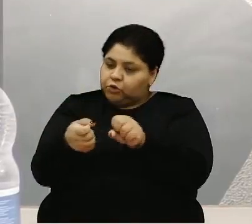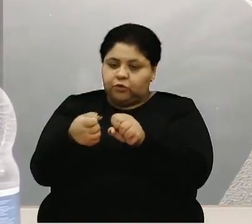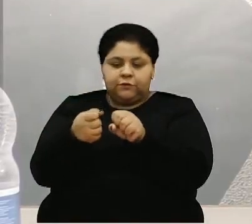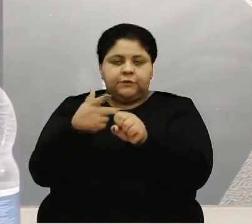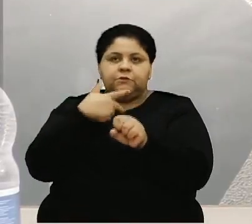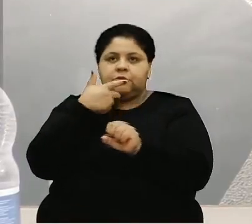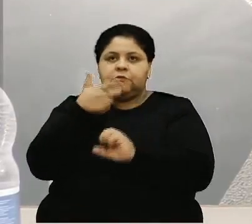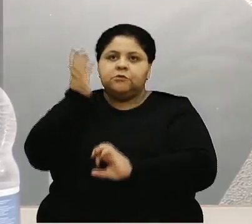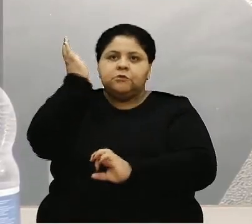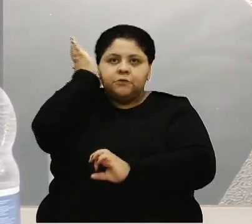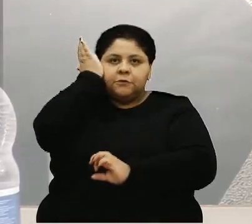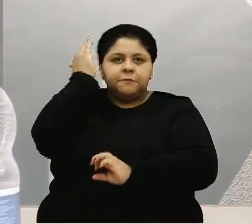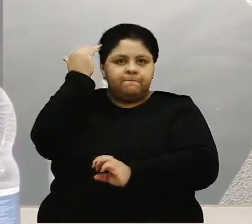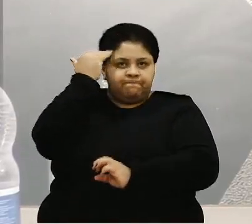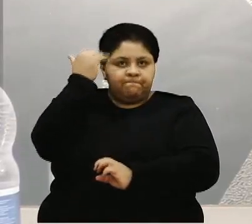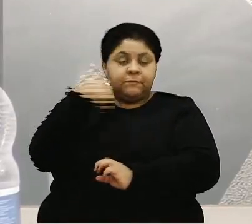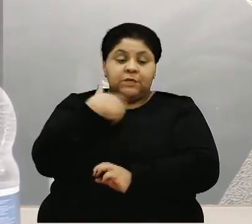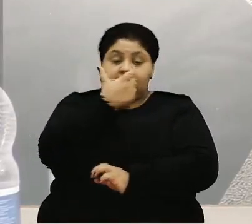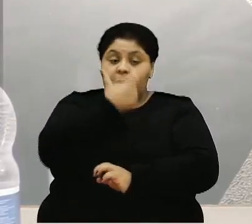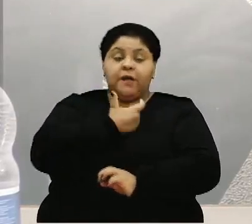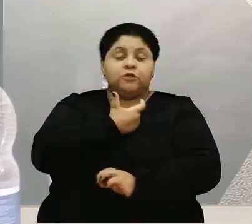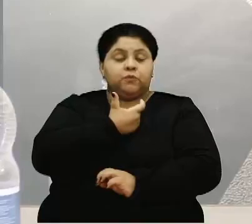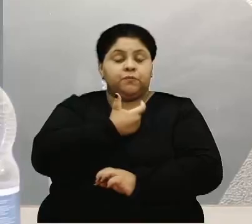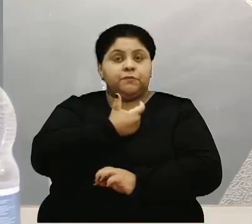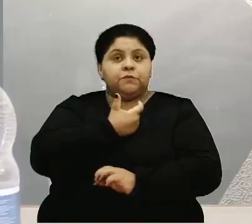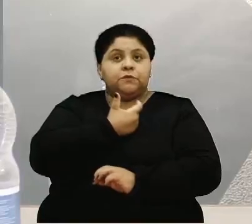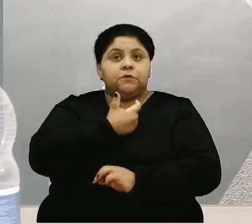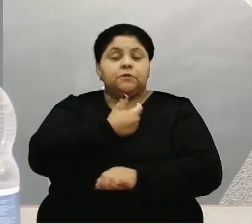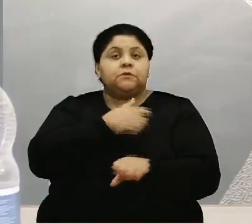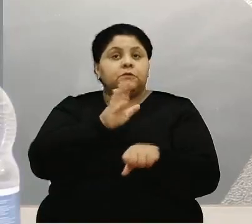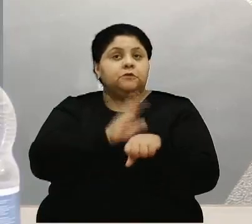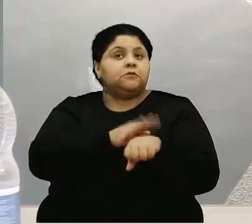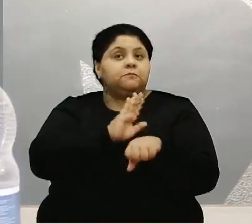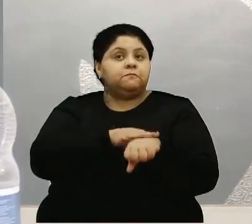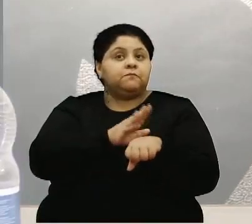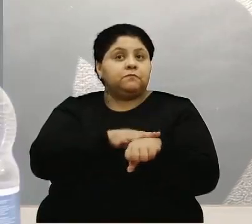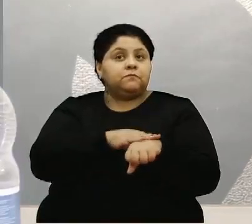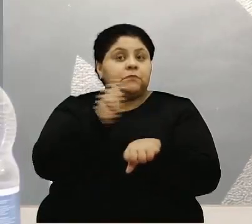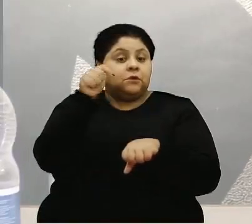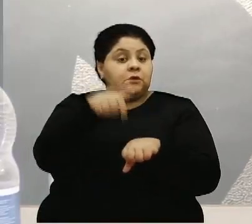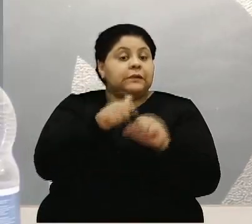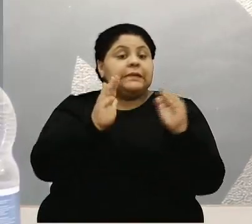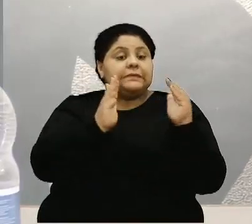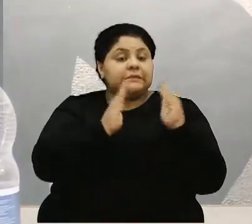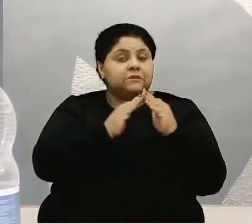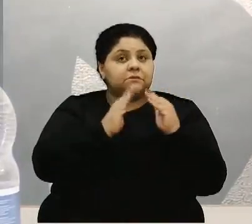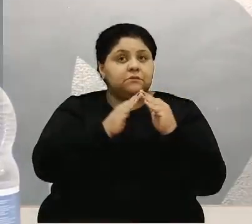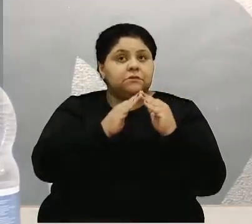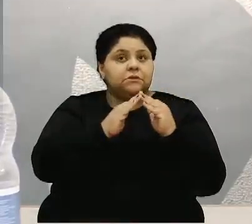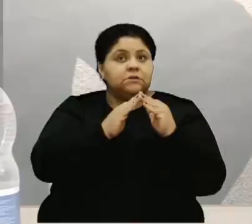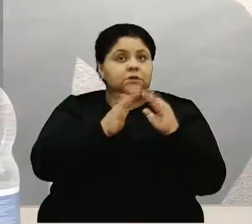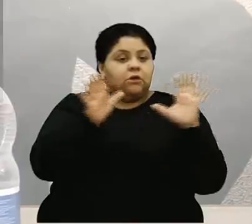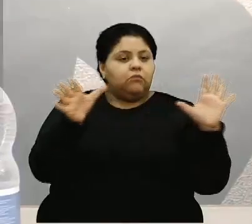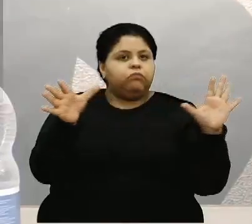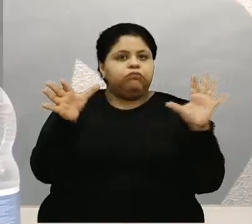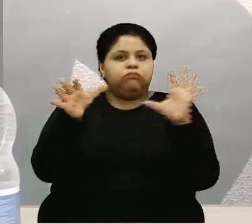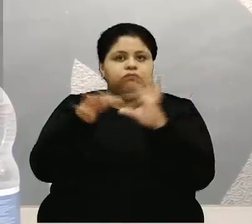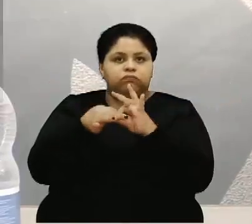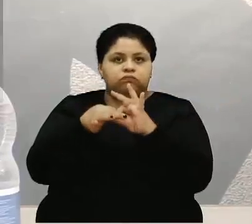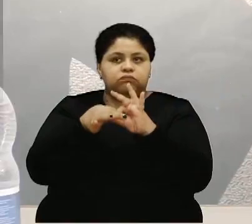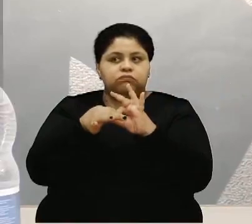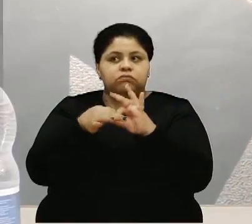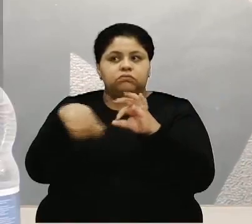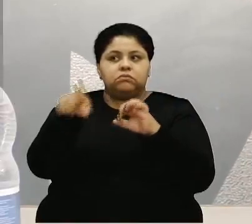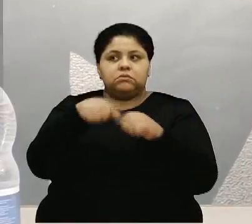Felipe, né? Eu acho que é o momento, de repente, dessa casa aqui, né, se unir e a gente